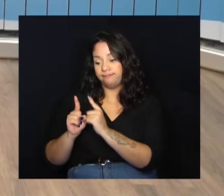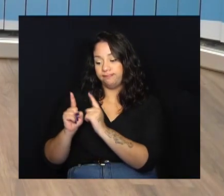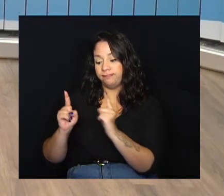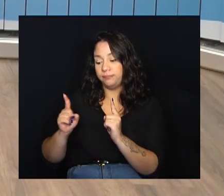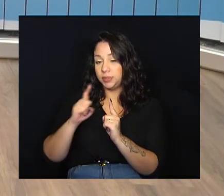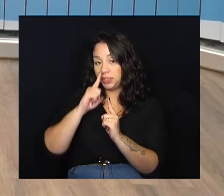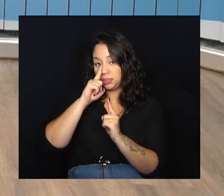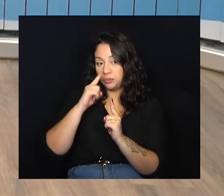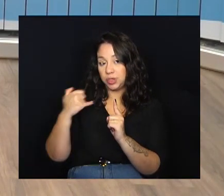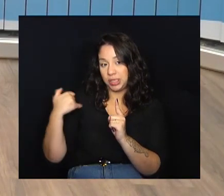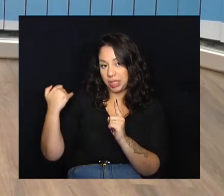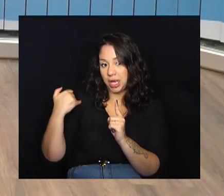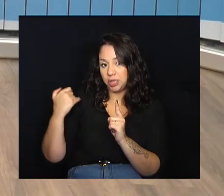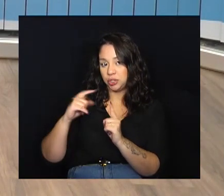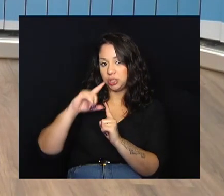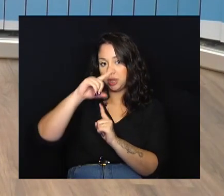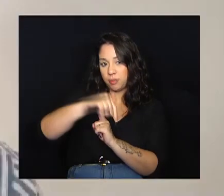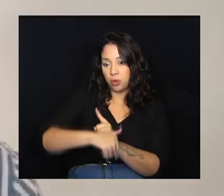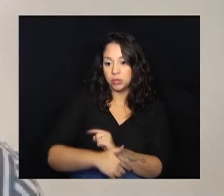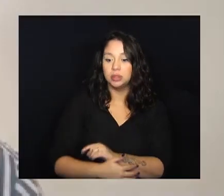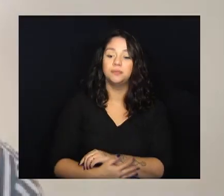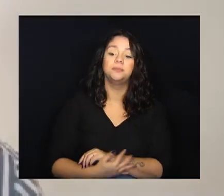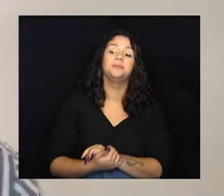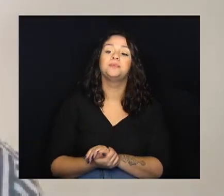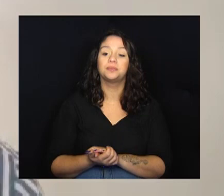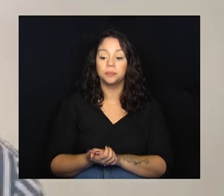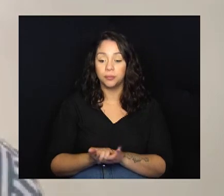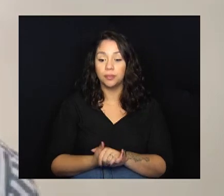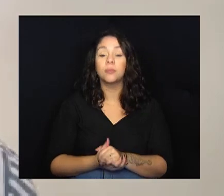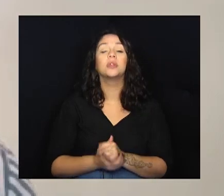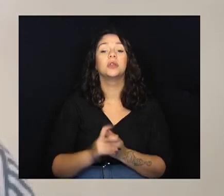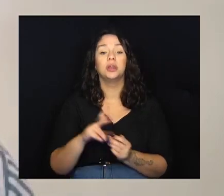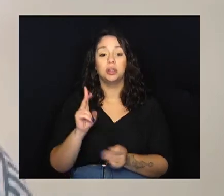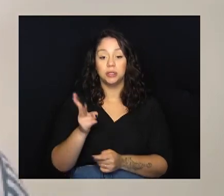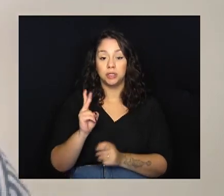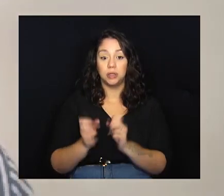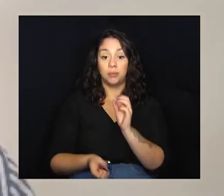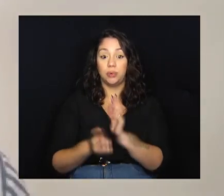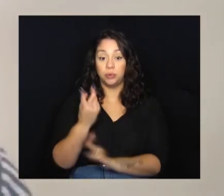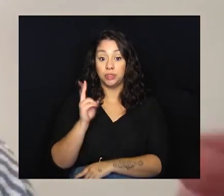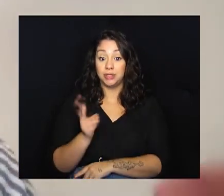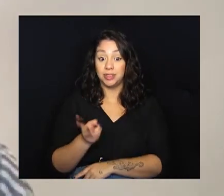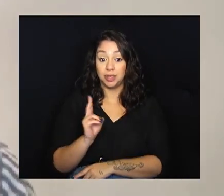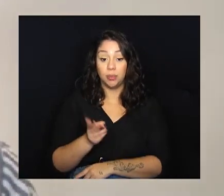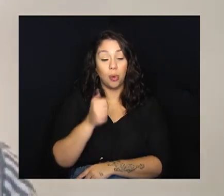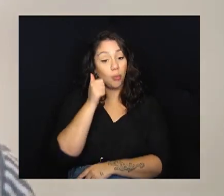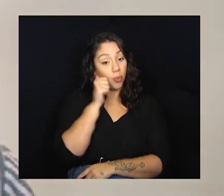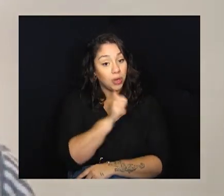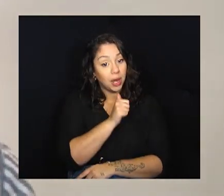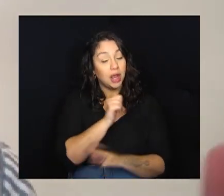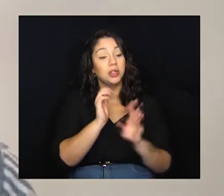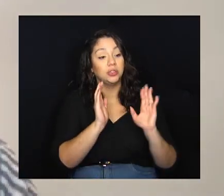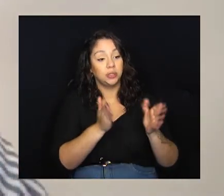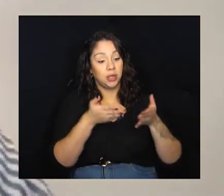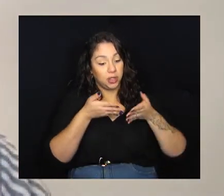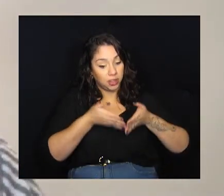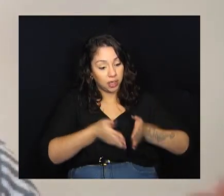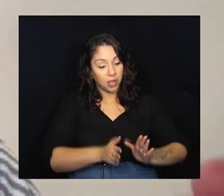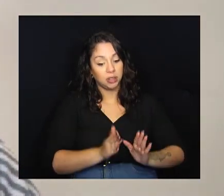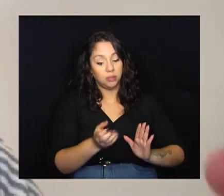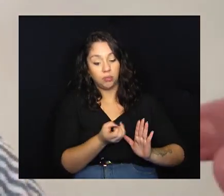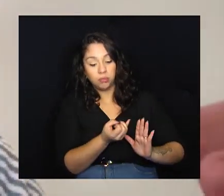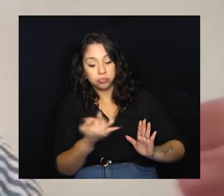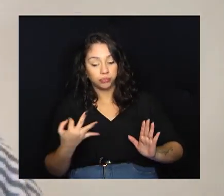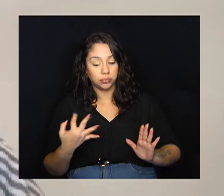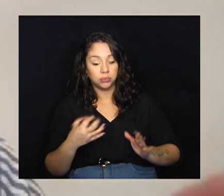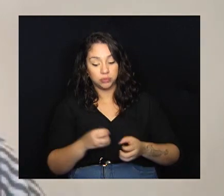idade exatamente a produção ela é contínua diferente da mulher que ela já nasce com a quantidade fixa e vai